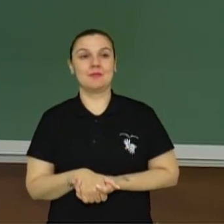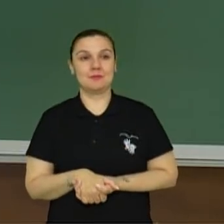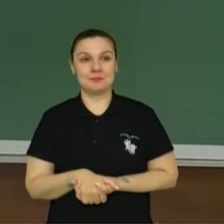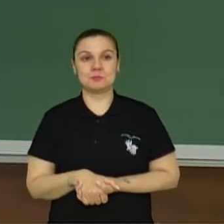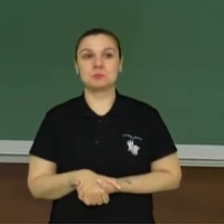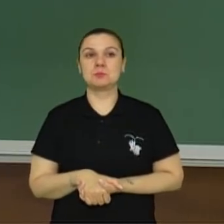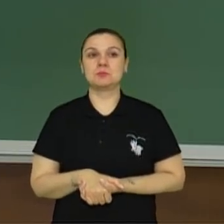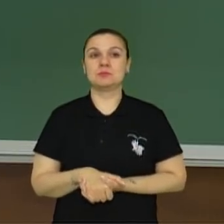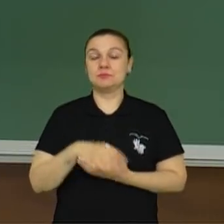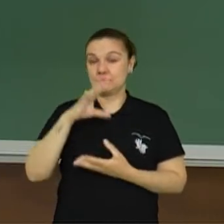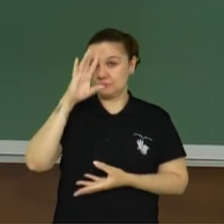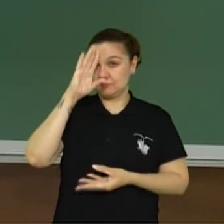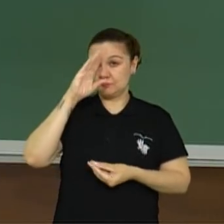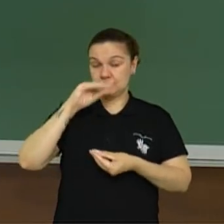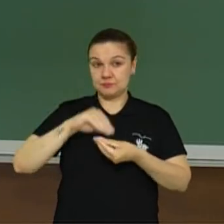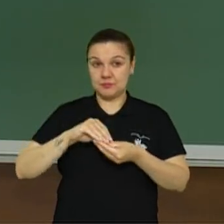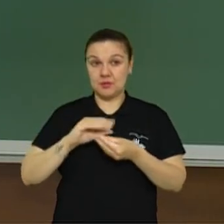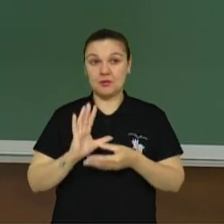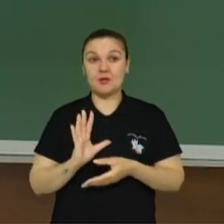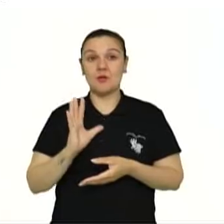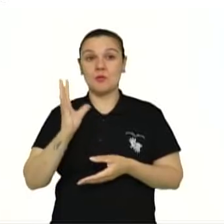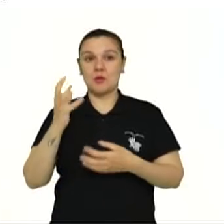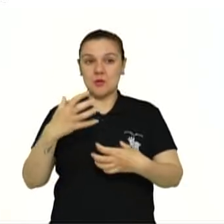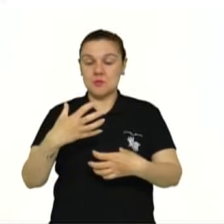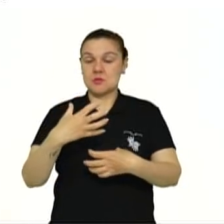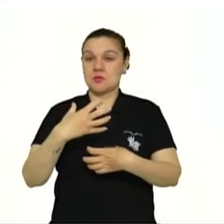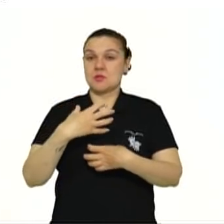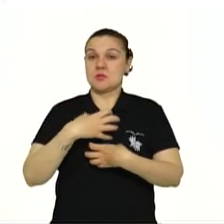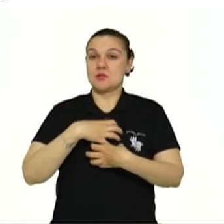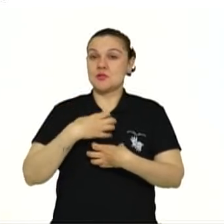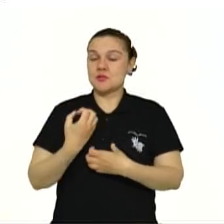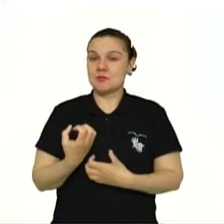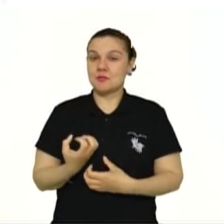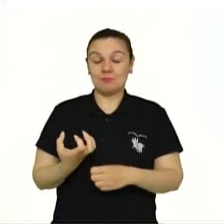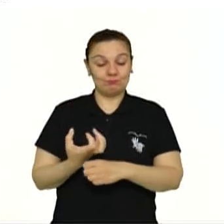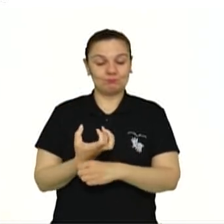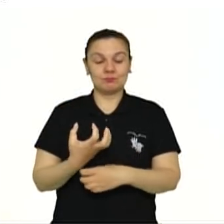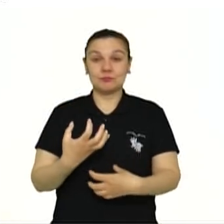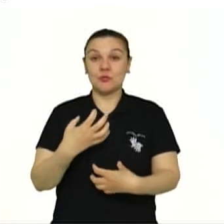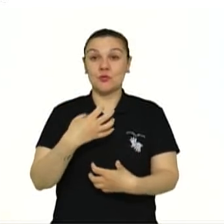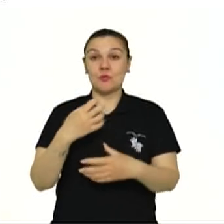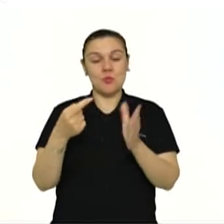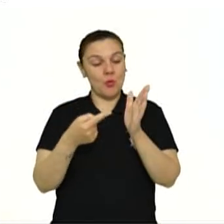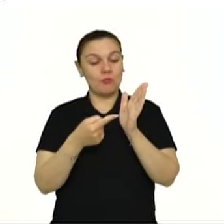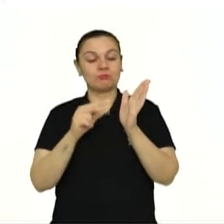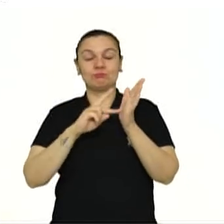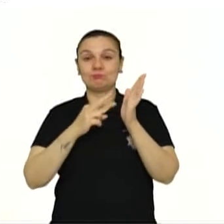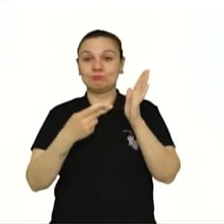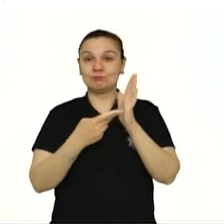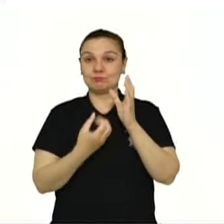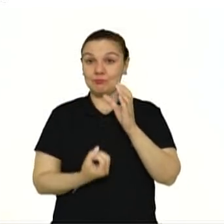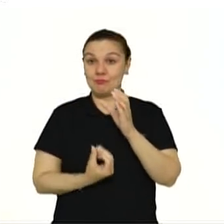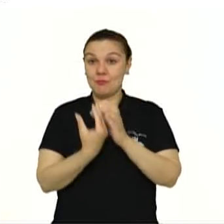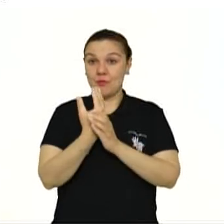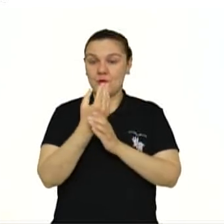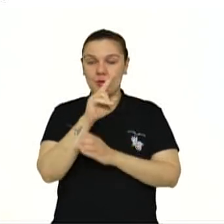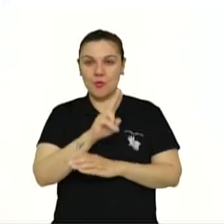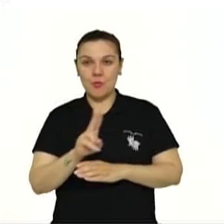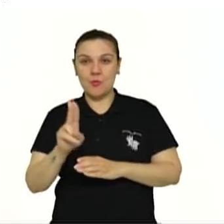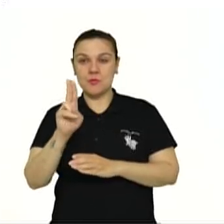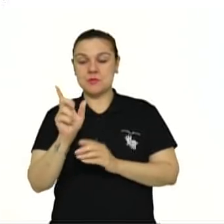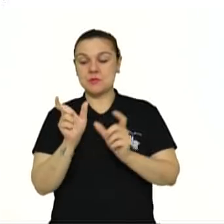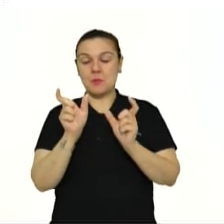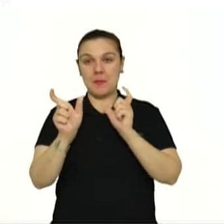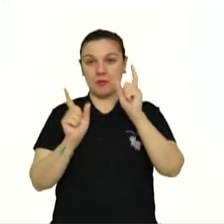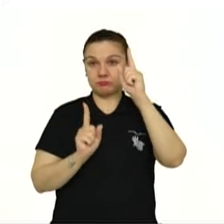dessa tirinha. Nós vamos compreender o que? O efeito de sentido criado pelo uso de